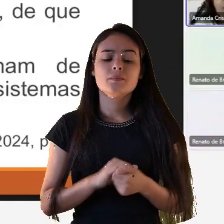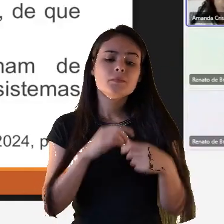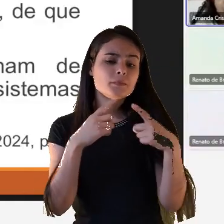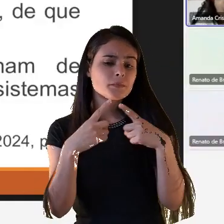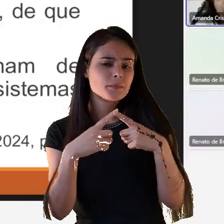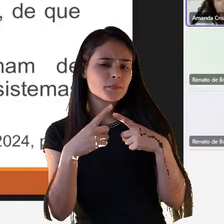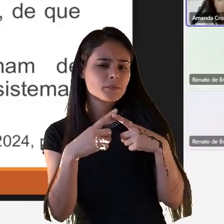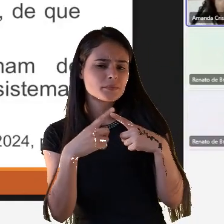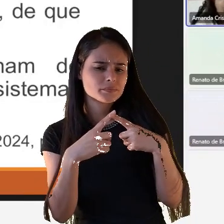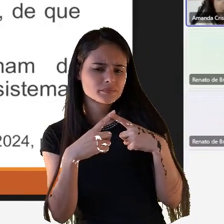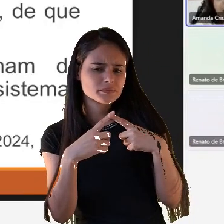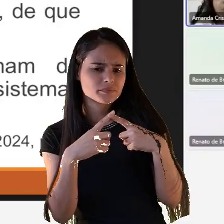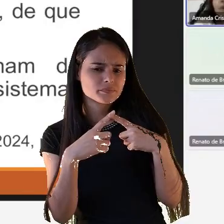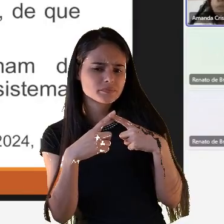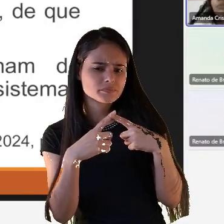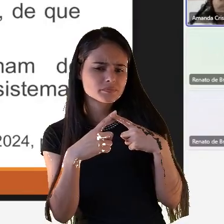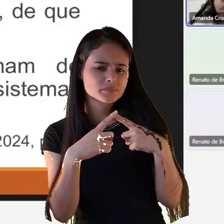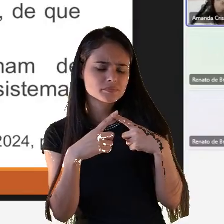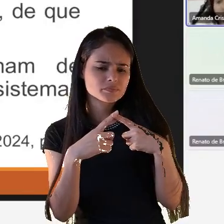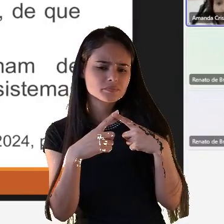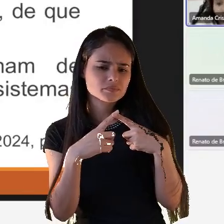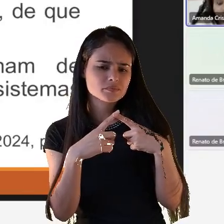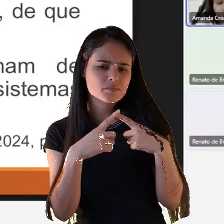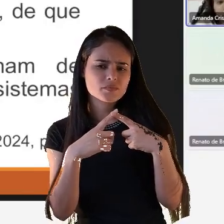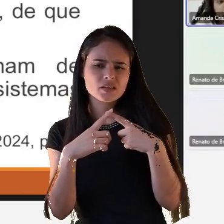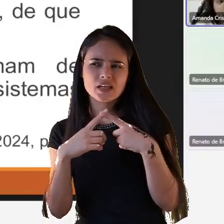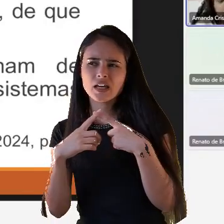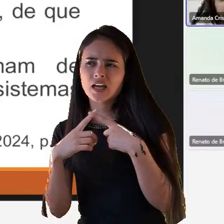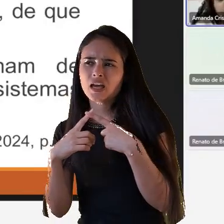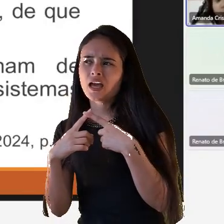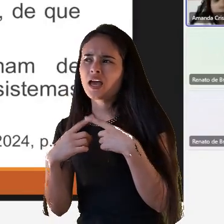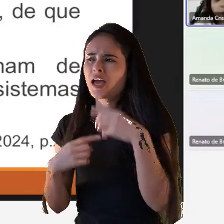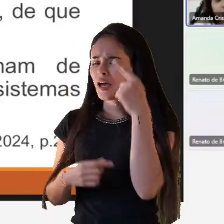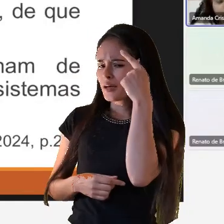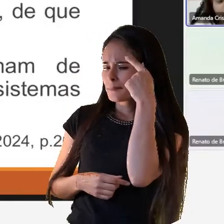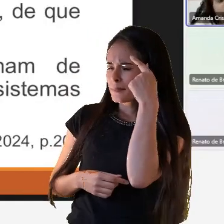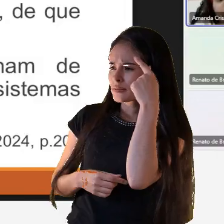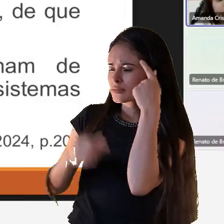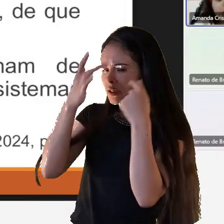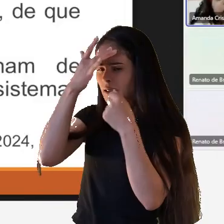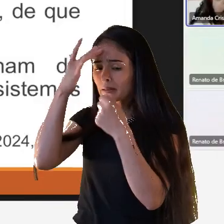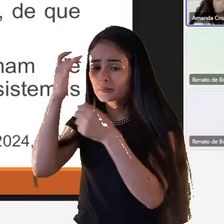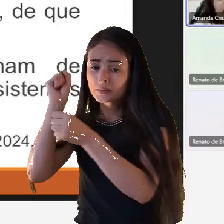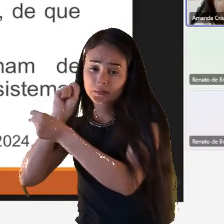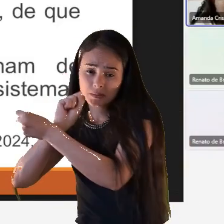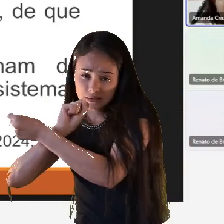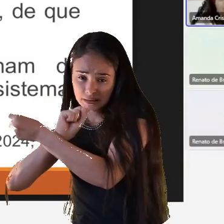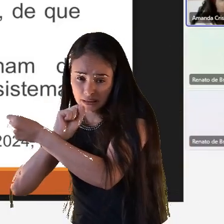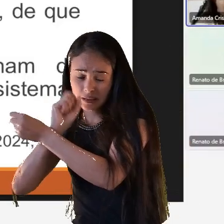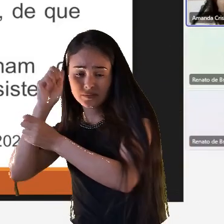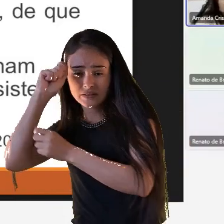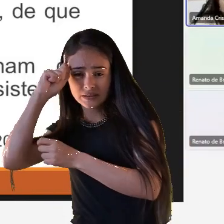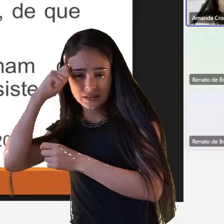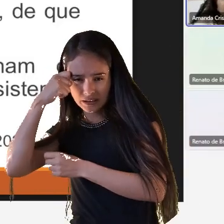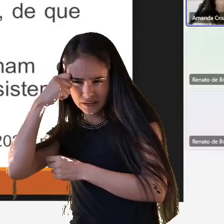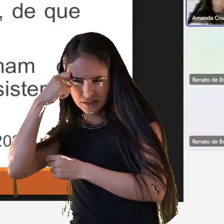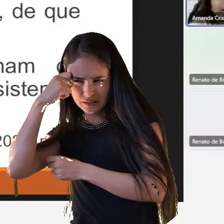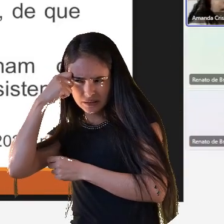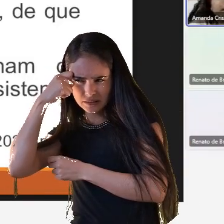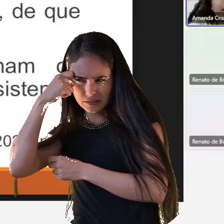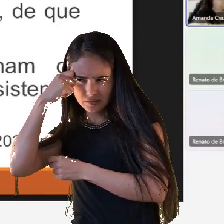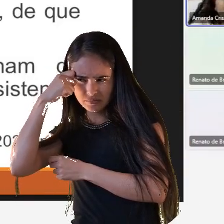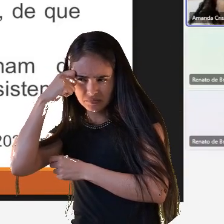não se olha o escravizado como um trabalhador, né? Então não se olha, né? E se a gente for